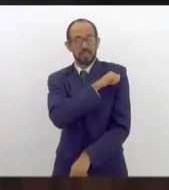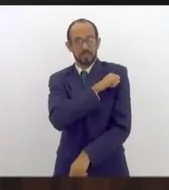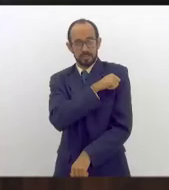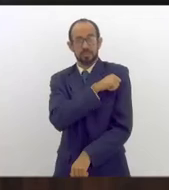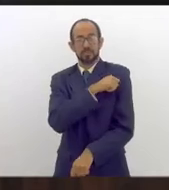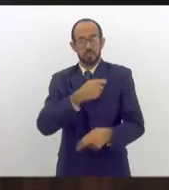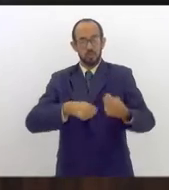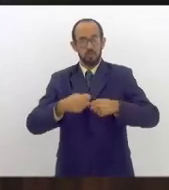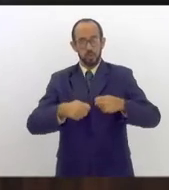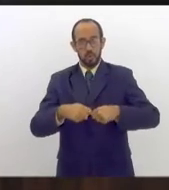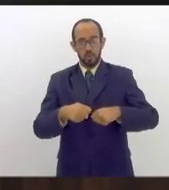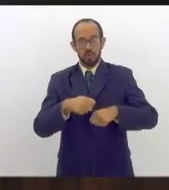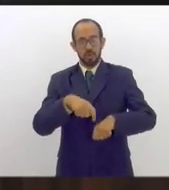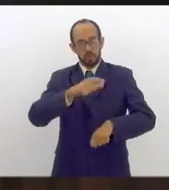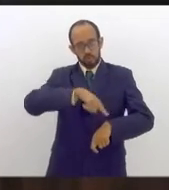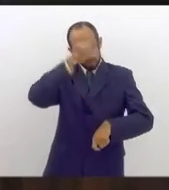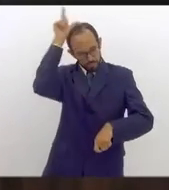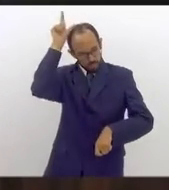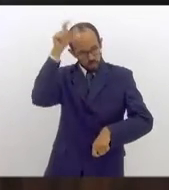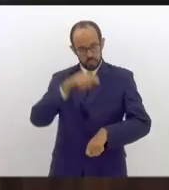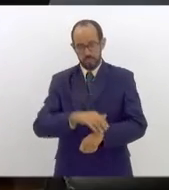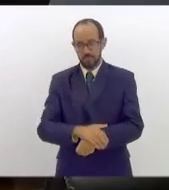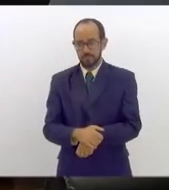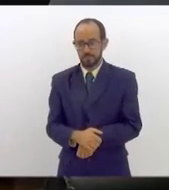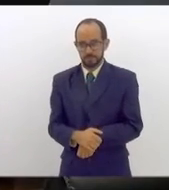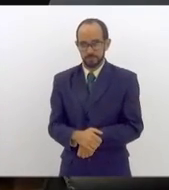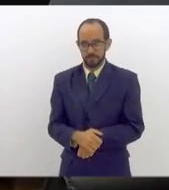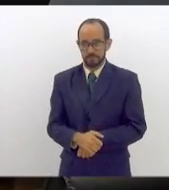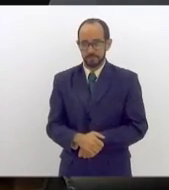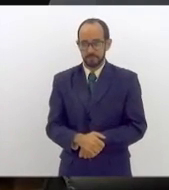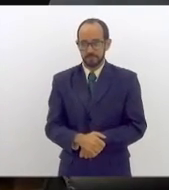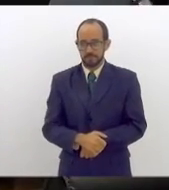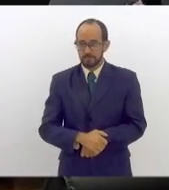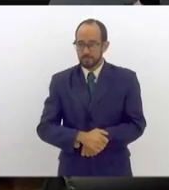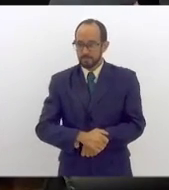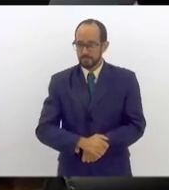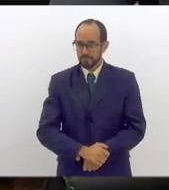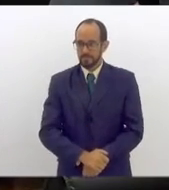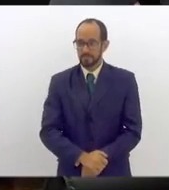Controle, deputado Luiz Paulo. Vai, Luiz.